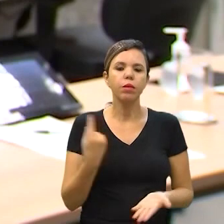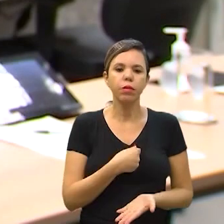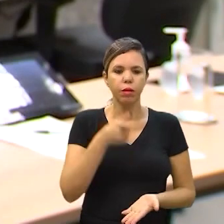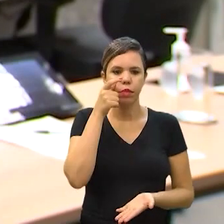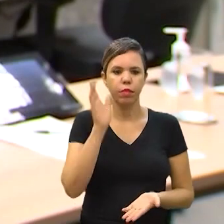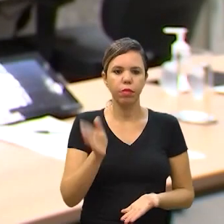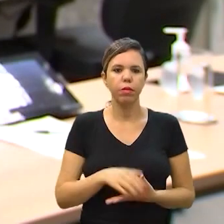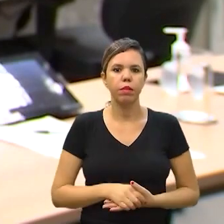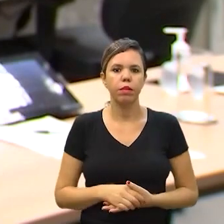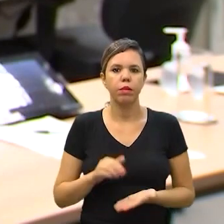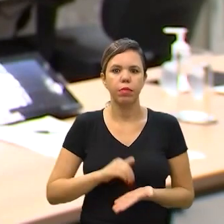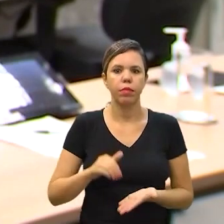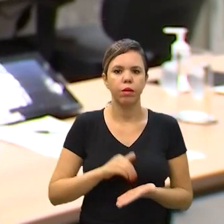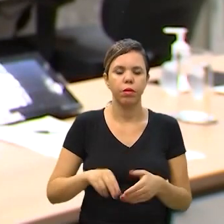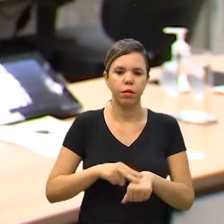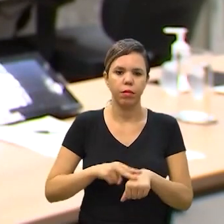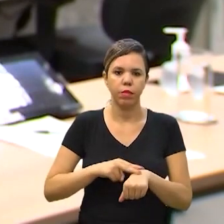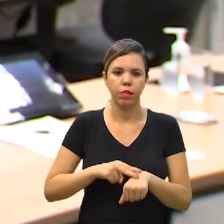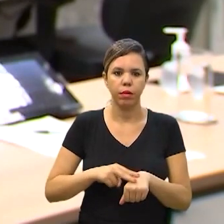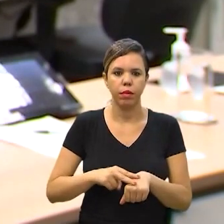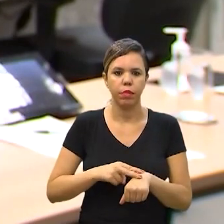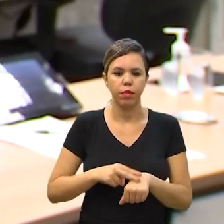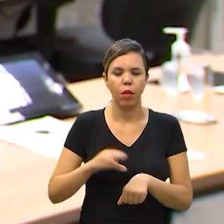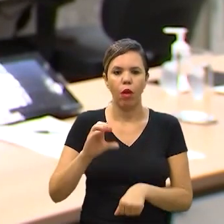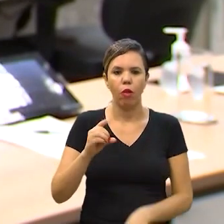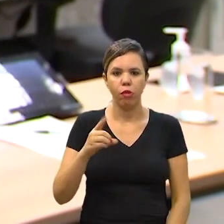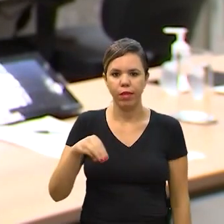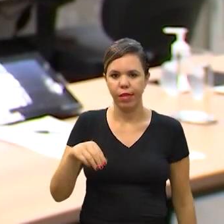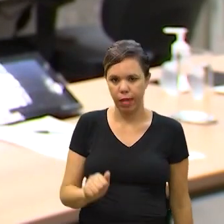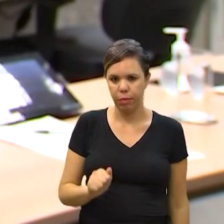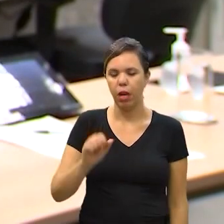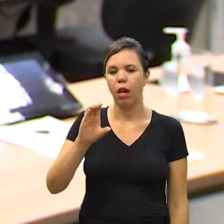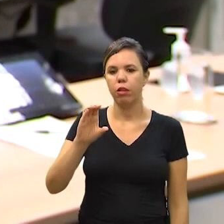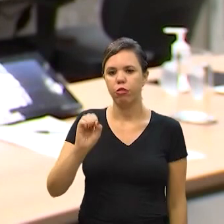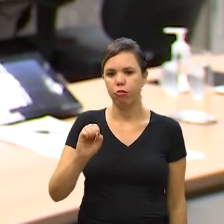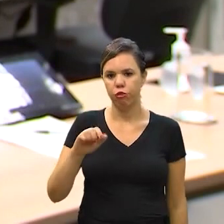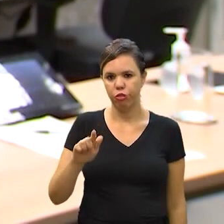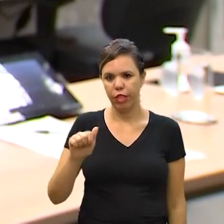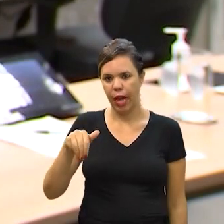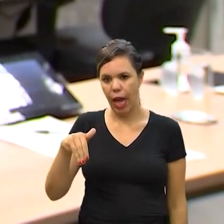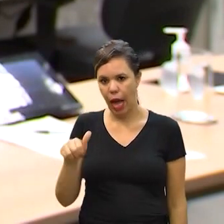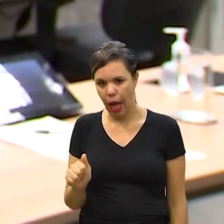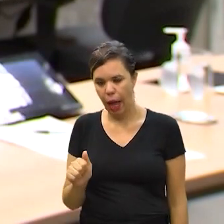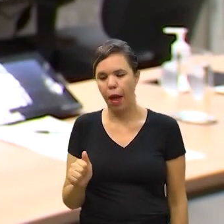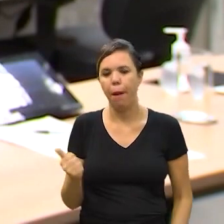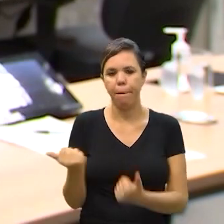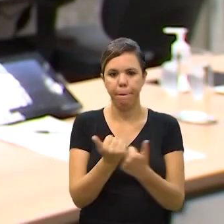pela frente, nós ouvimos já a Secretaria do Verde, o CONDEMA, o CONGEAPA